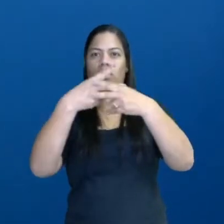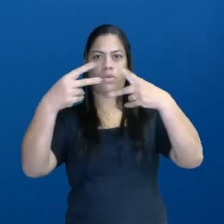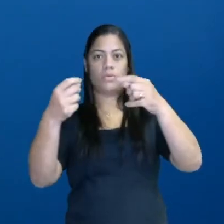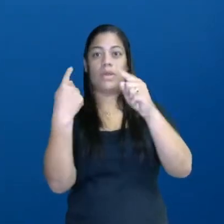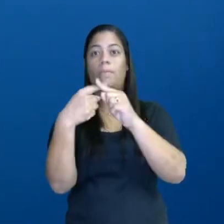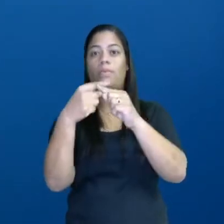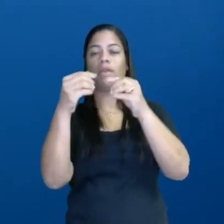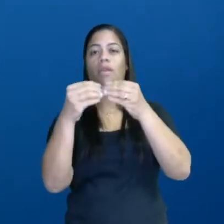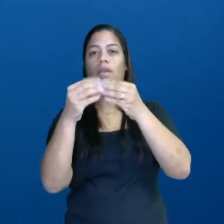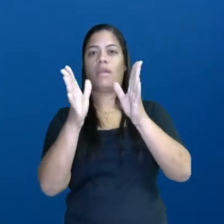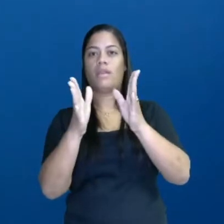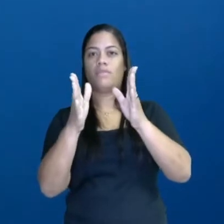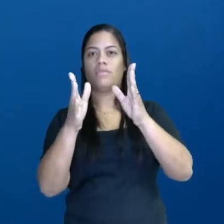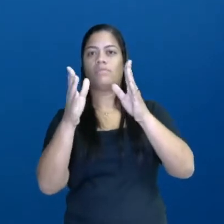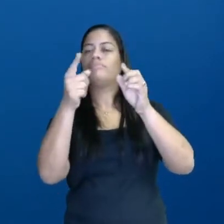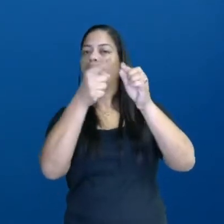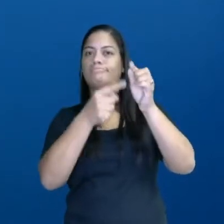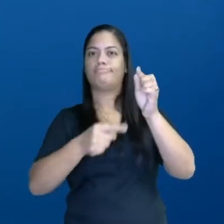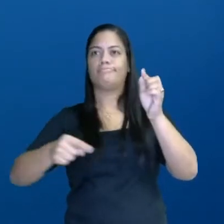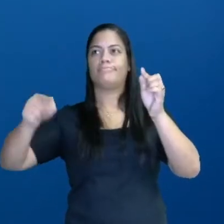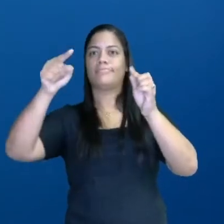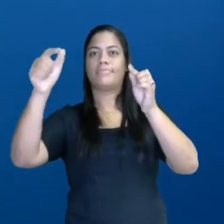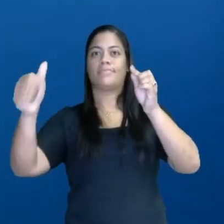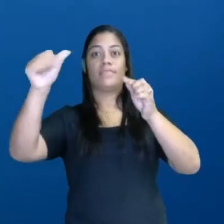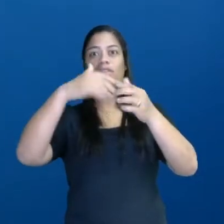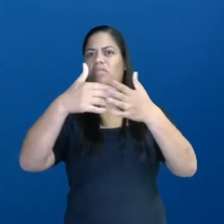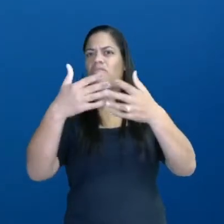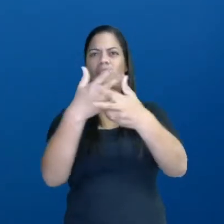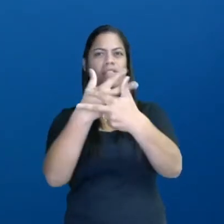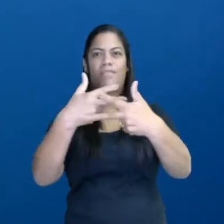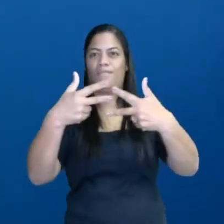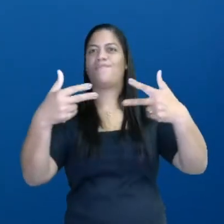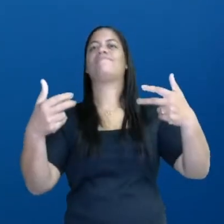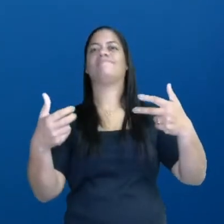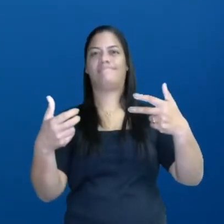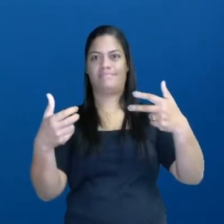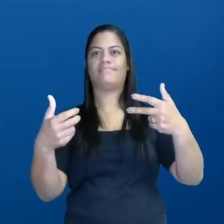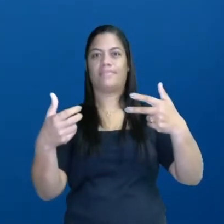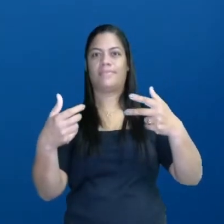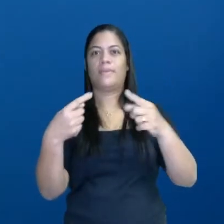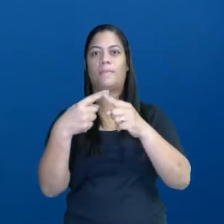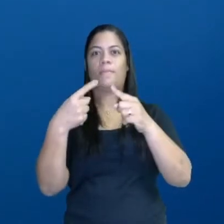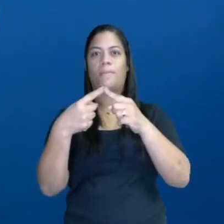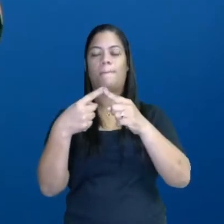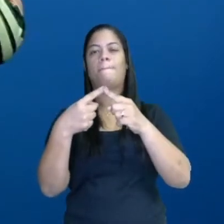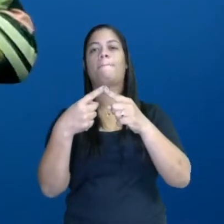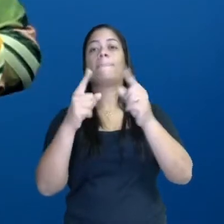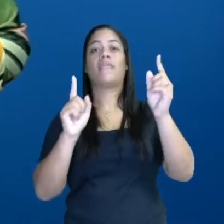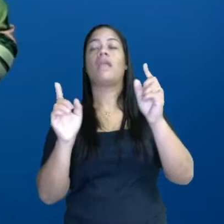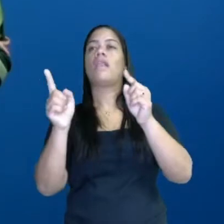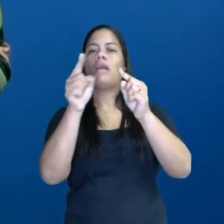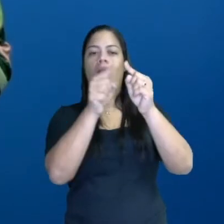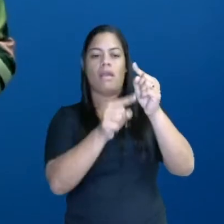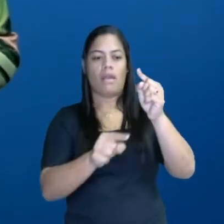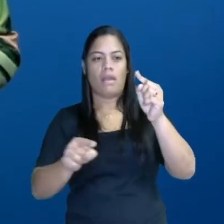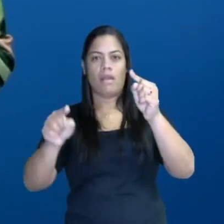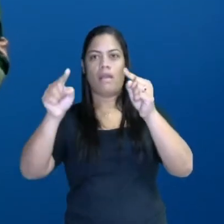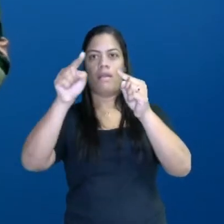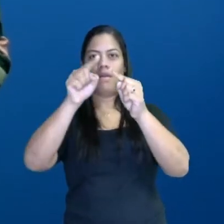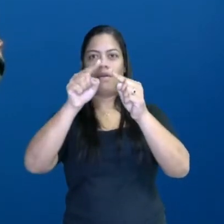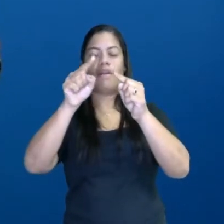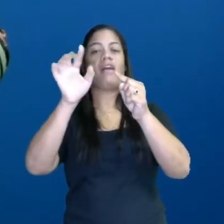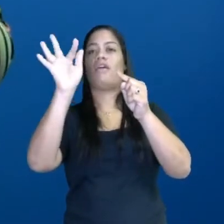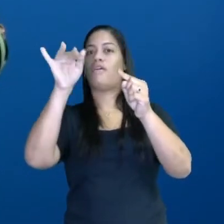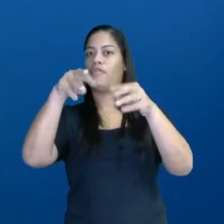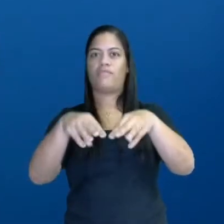ia caber, não é isso? Dentro da concha. Por isso chama côncavo, tá certo? Falo isso para vocês